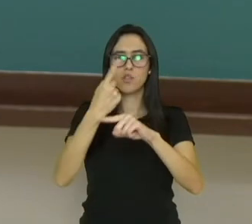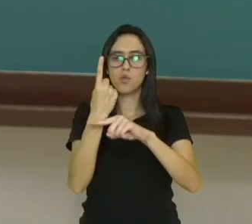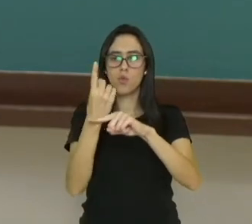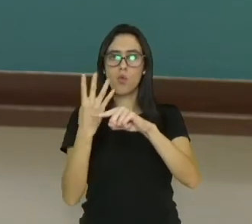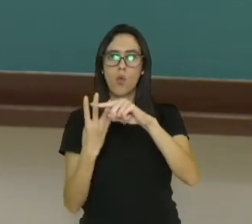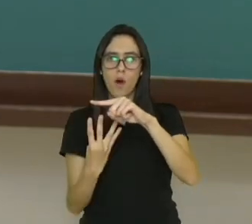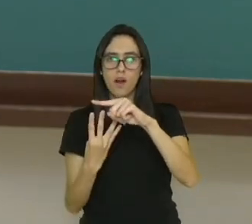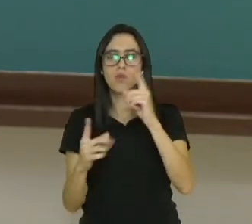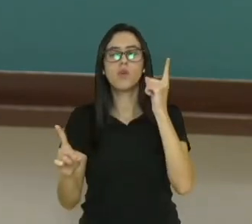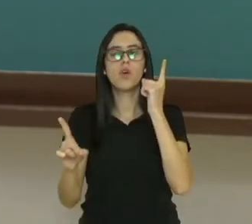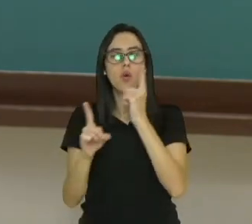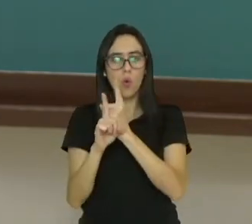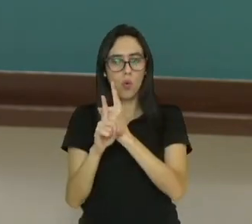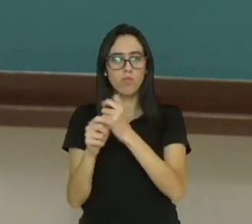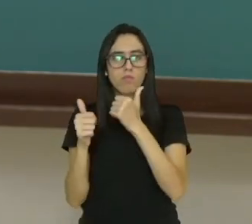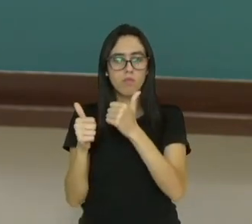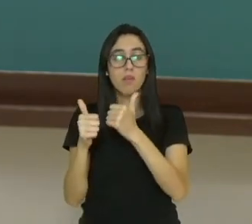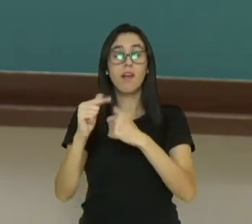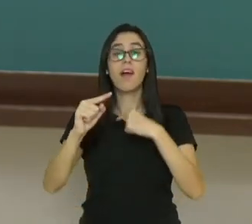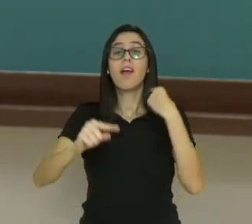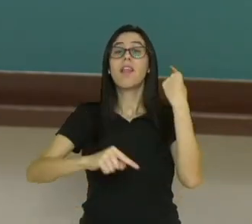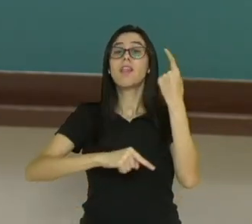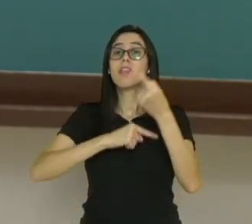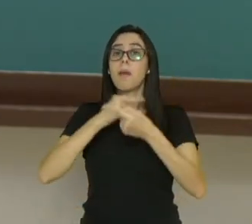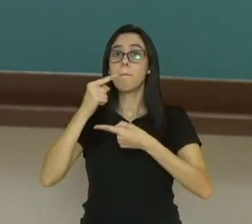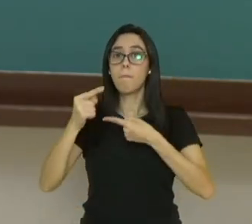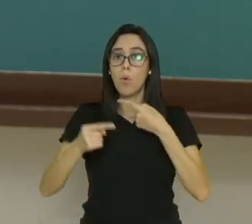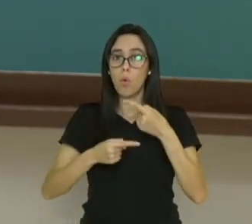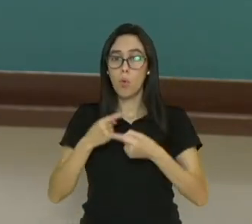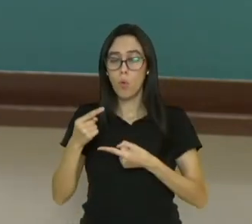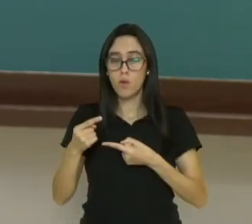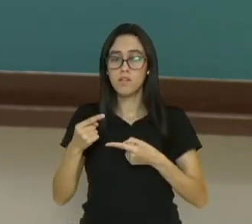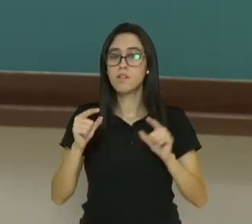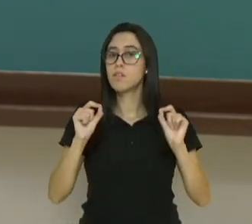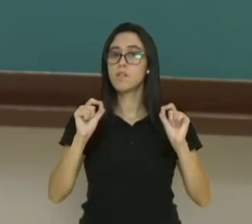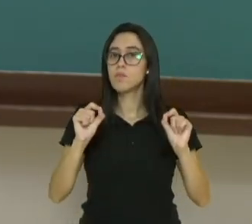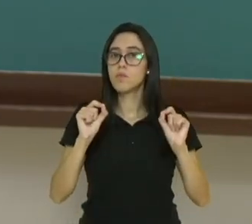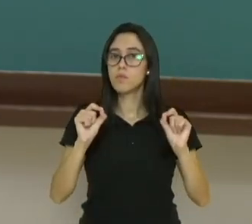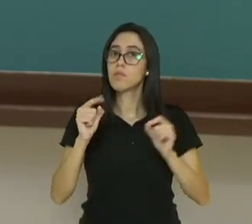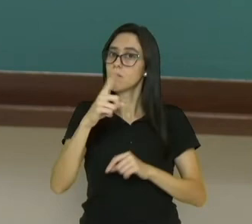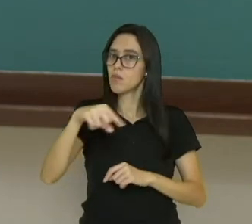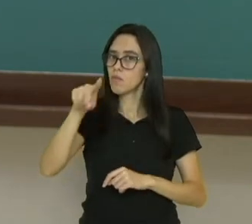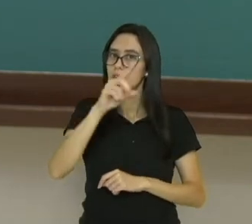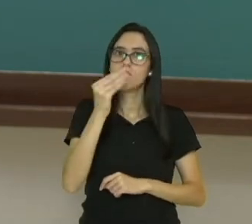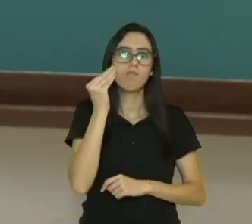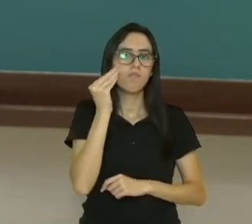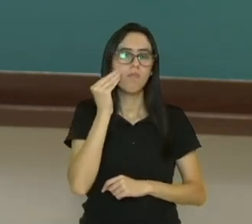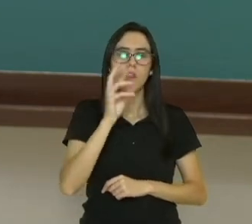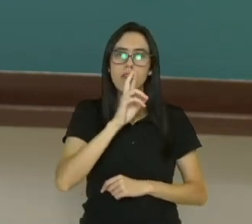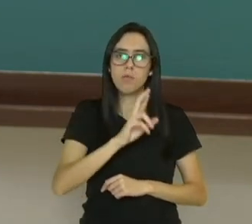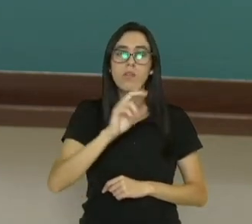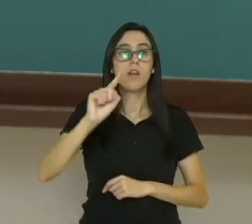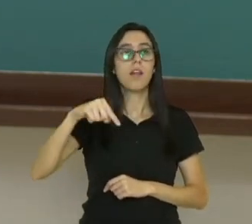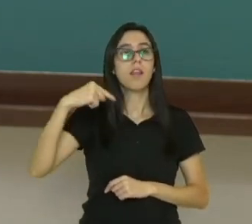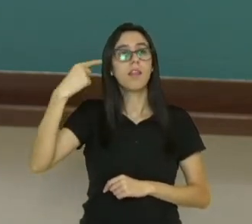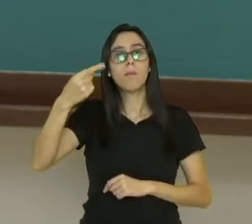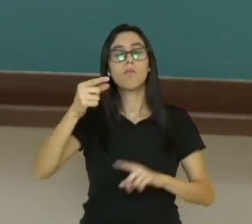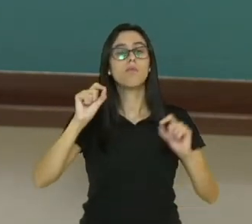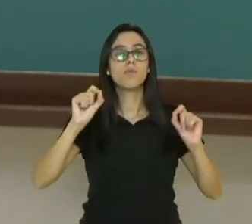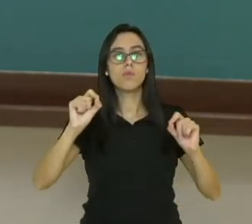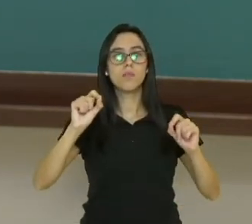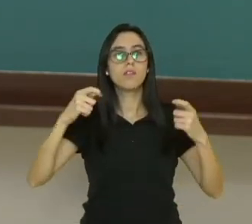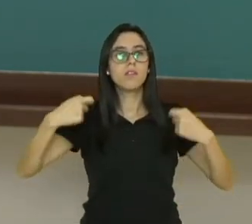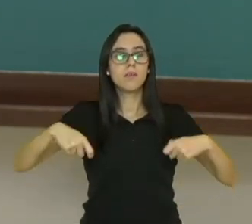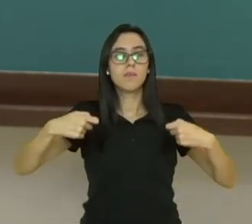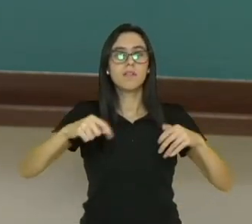o valor, e depois que a gente descobrir esse valor, que vocês descobrirem, porque é vocês que vão fazer isso, nós vamos ter que fazer o quê?